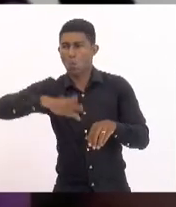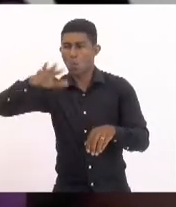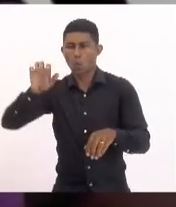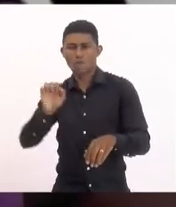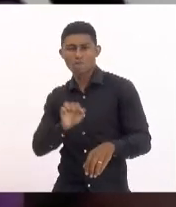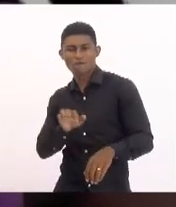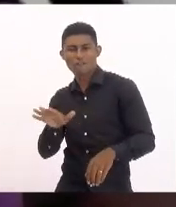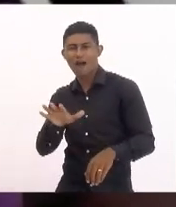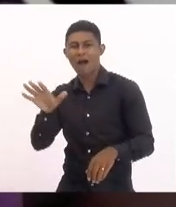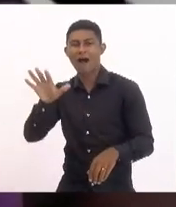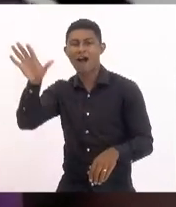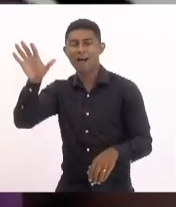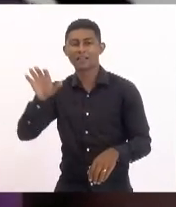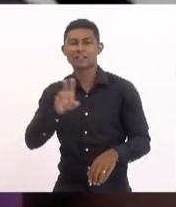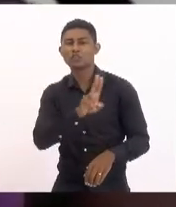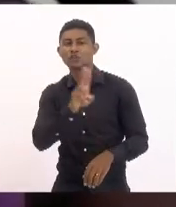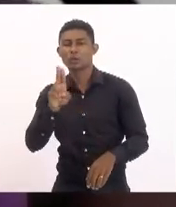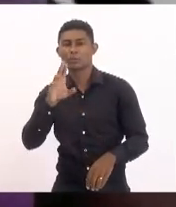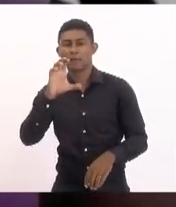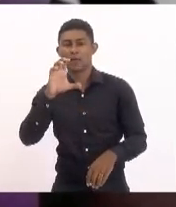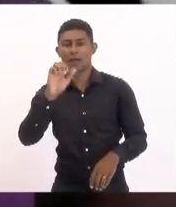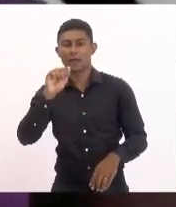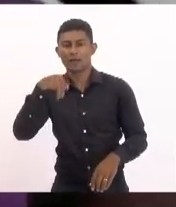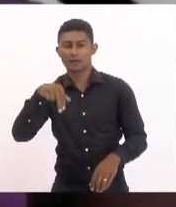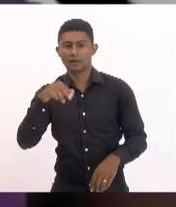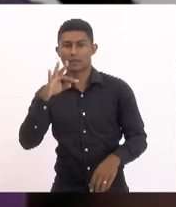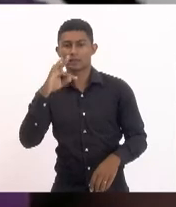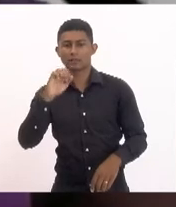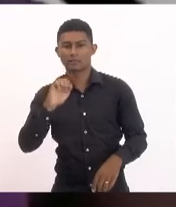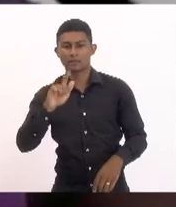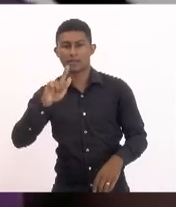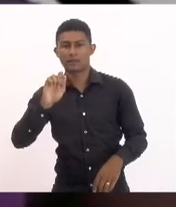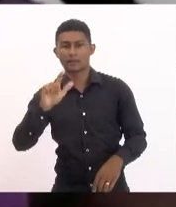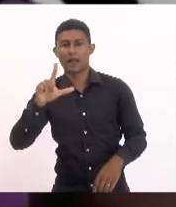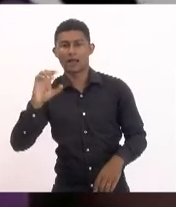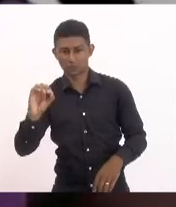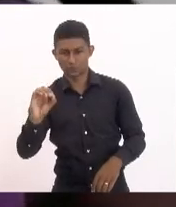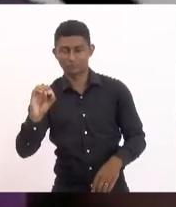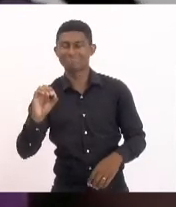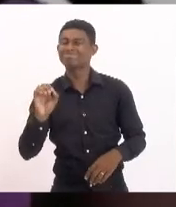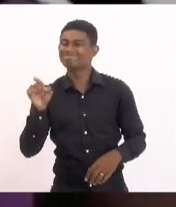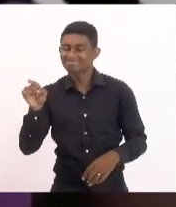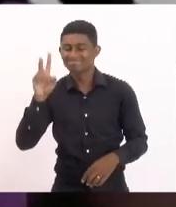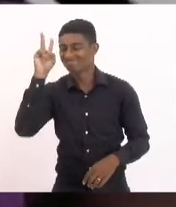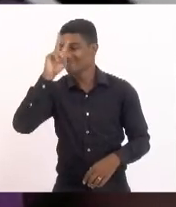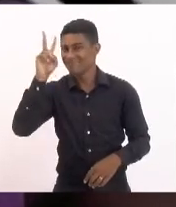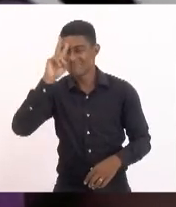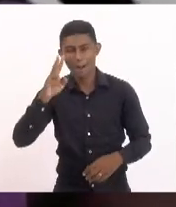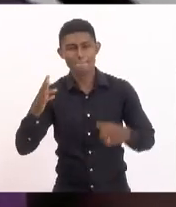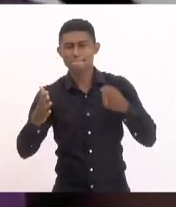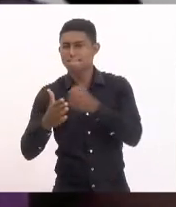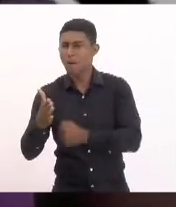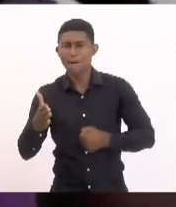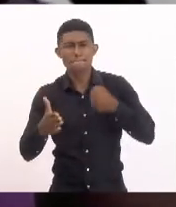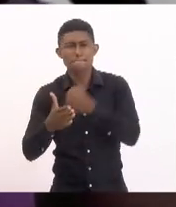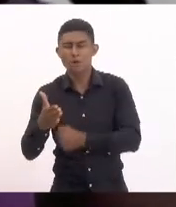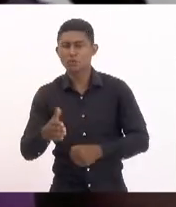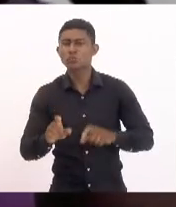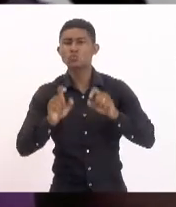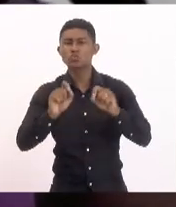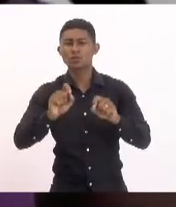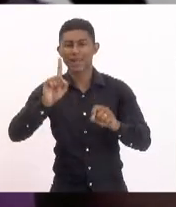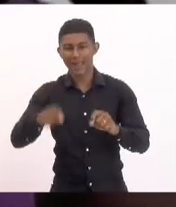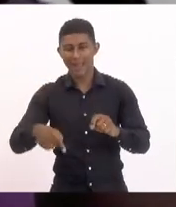conhece bem, morro muito importante de luta, da história de luta, inclusive da democratização e redemocratização